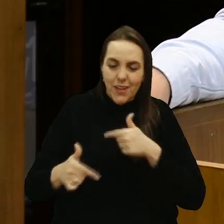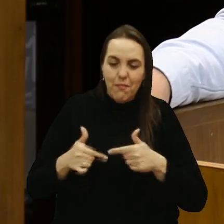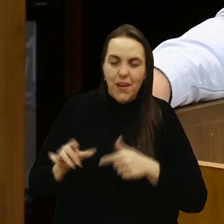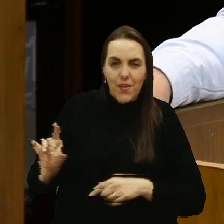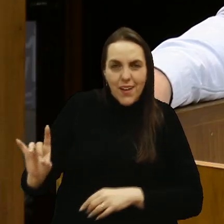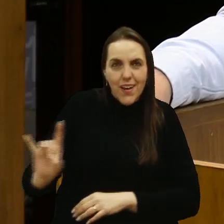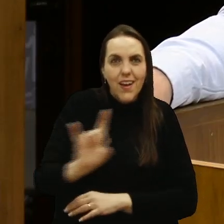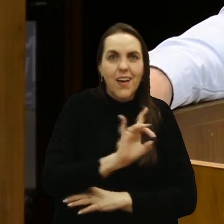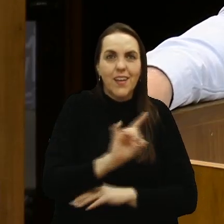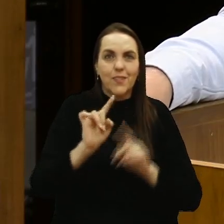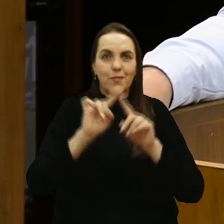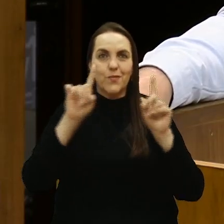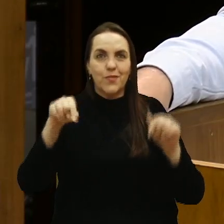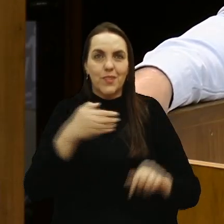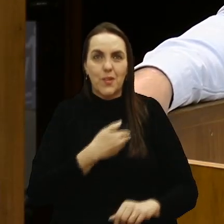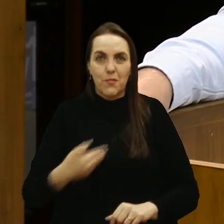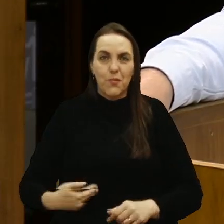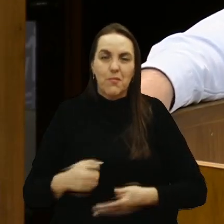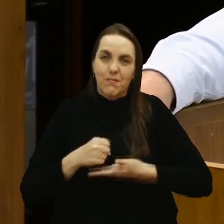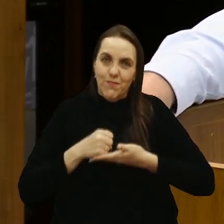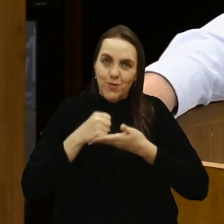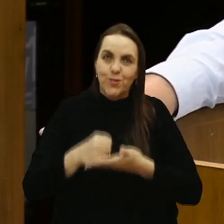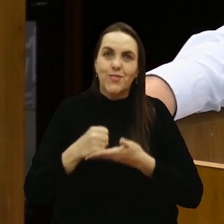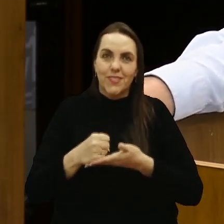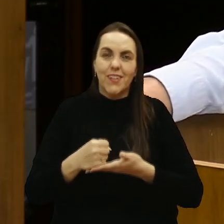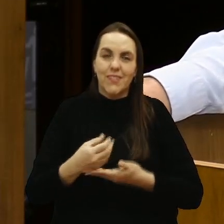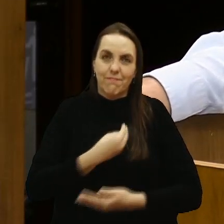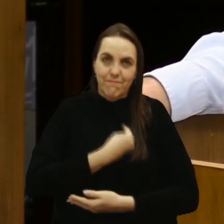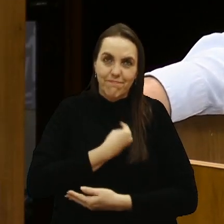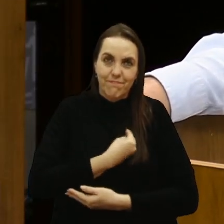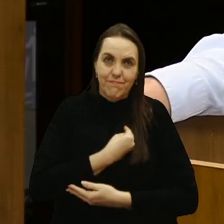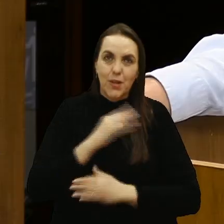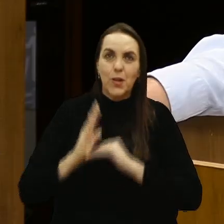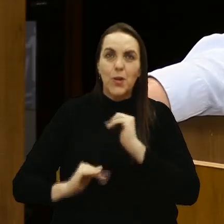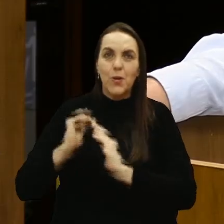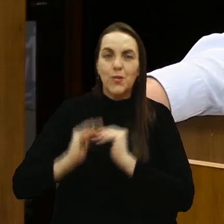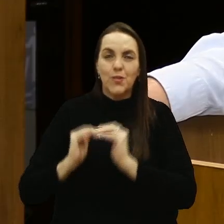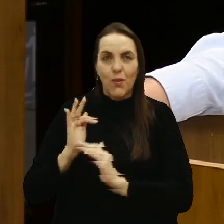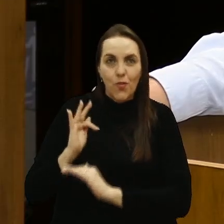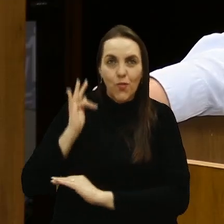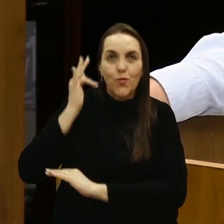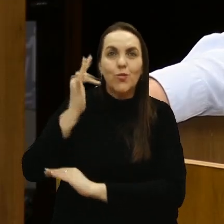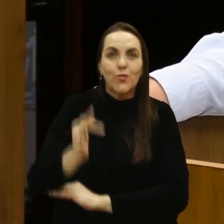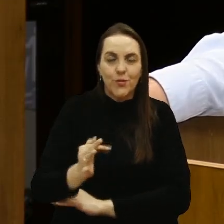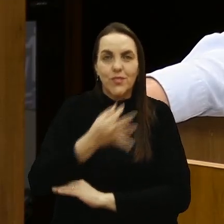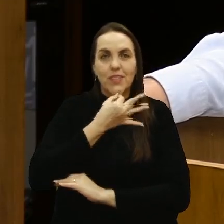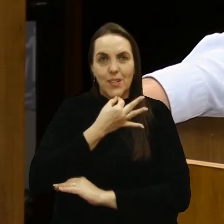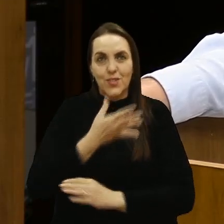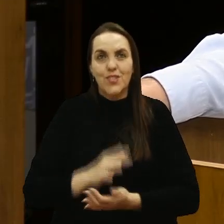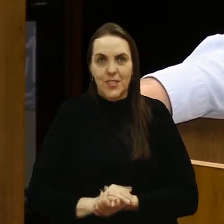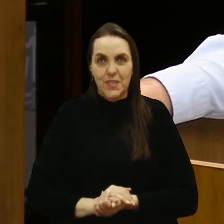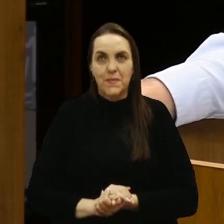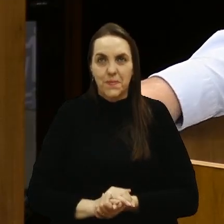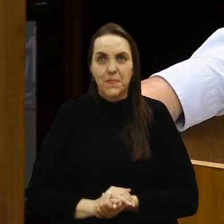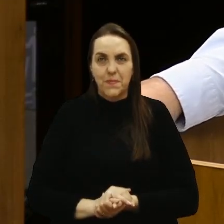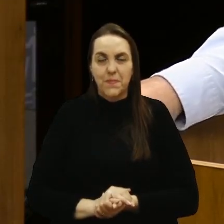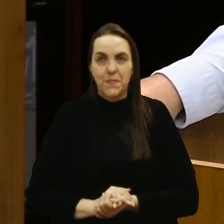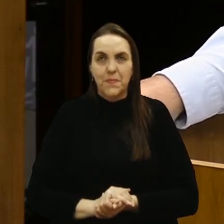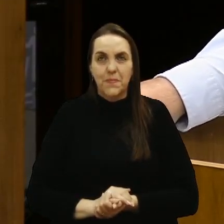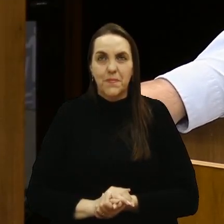e servidor público que sustenta o presente e constrói o futuro de Caxias do Sul. Eu quero, para